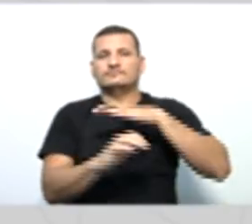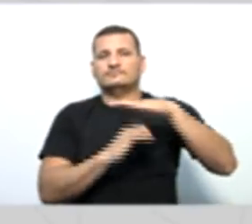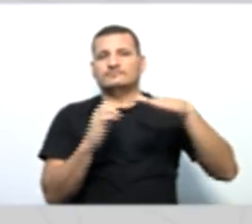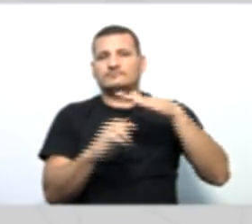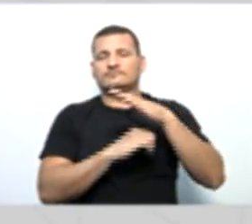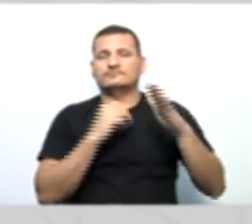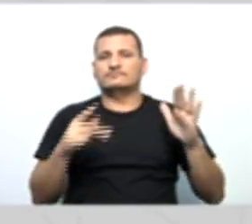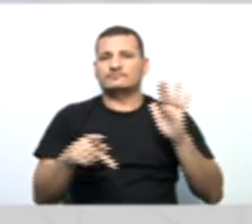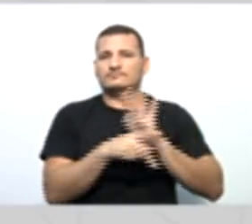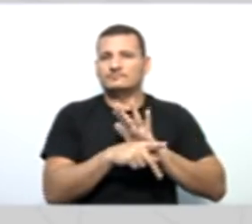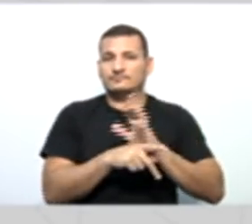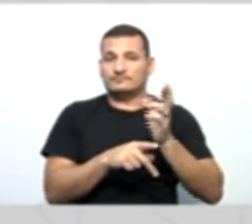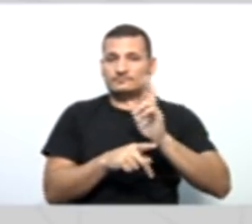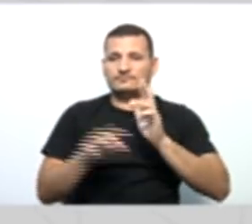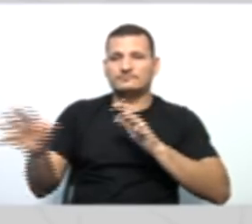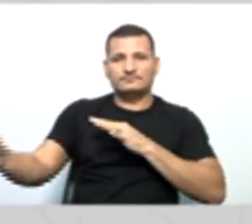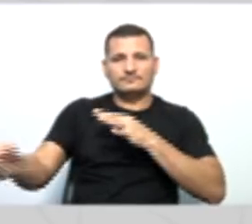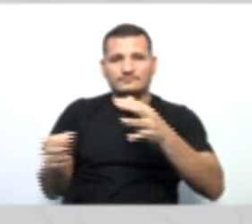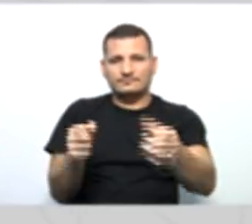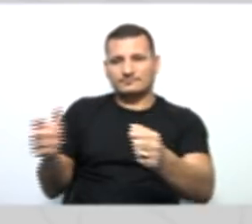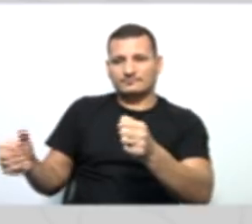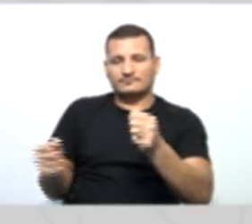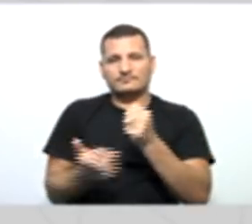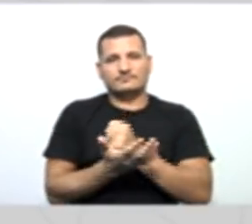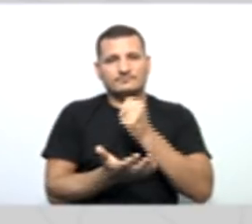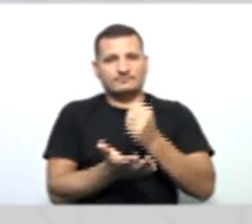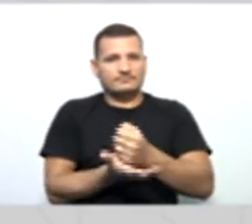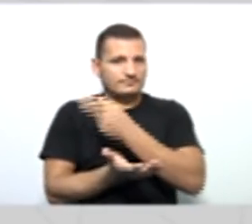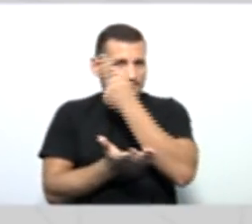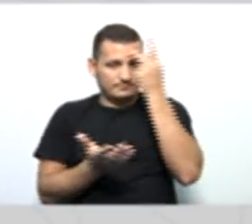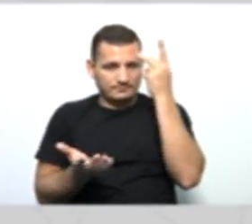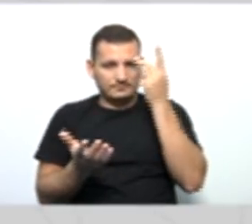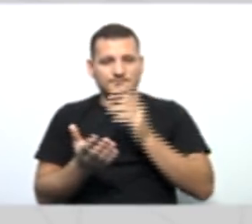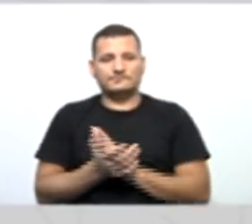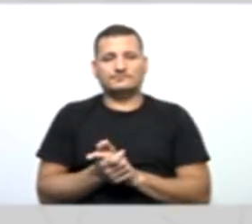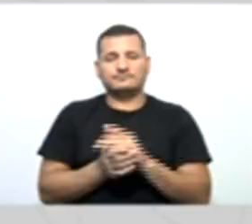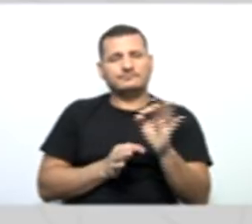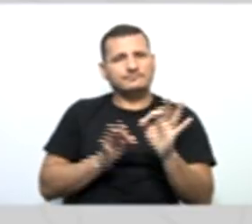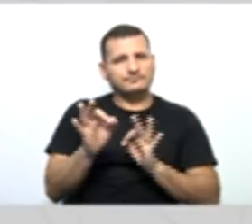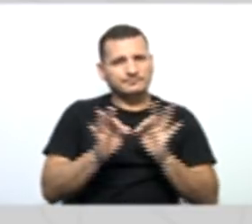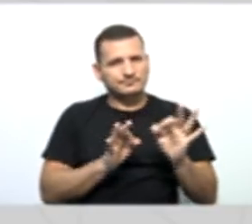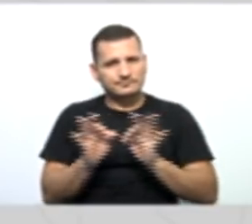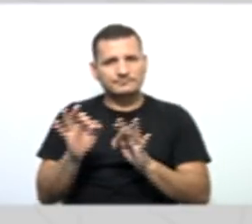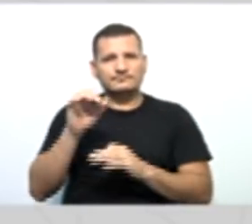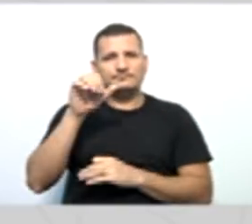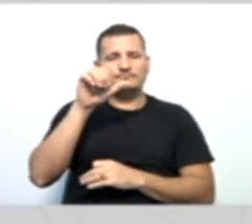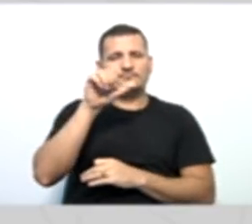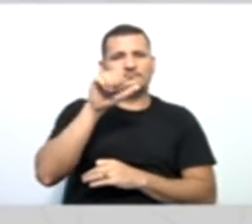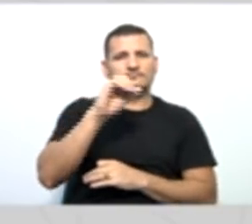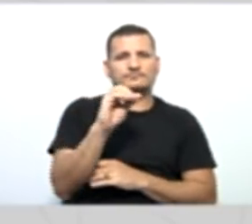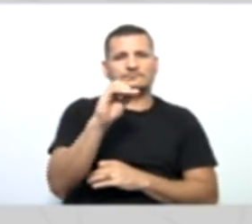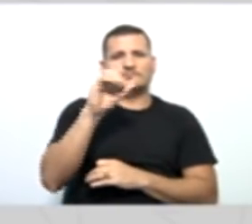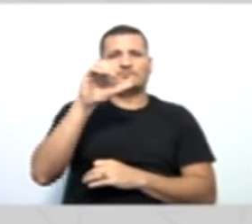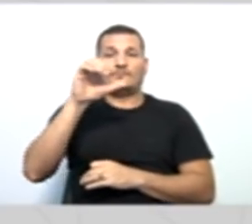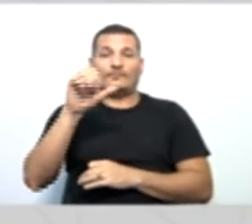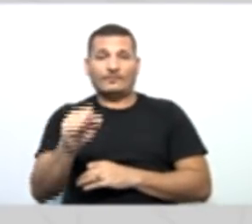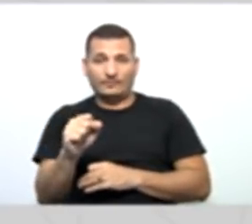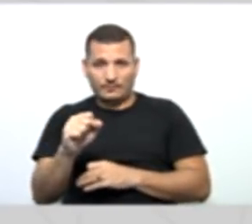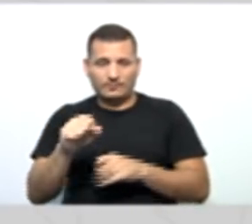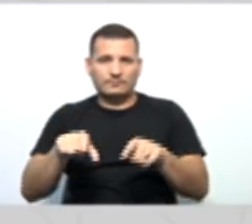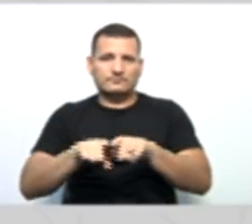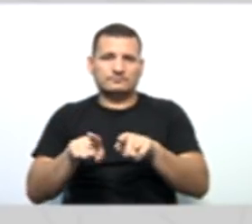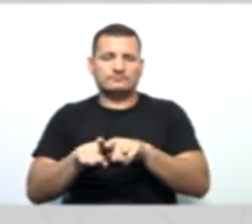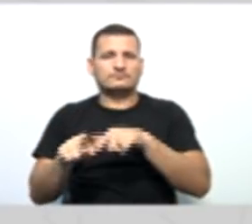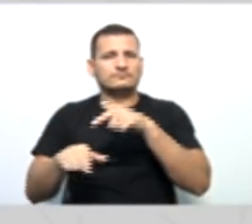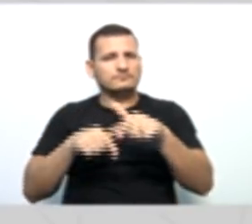que está contratando. Elaborar ordens de serviço sobre segurança e medicina do trabalho, dando